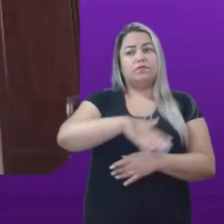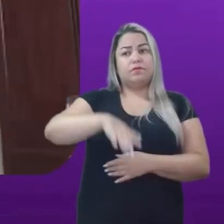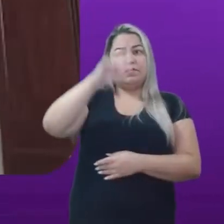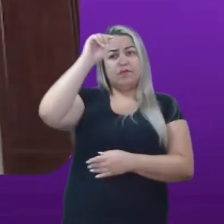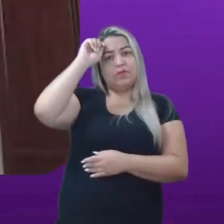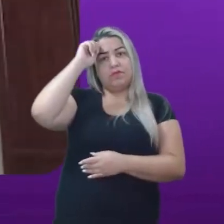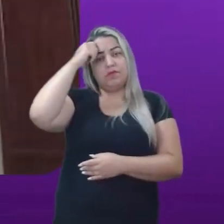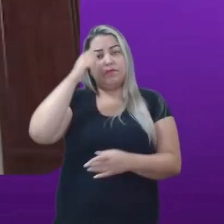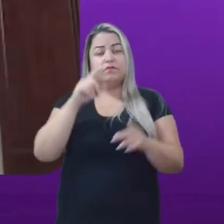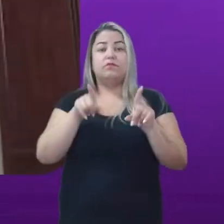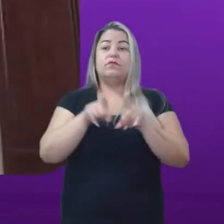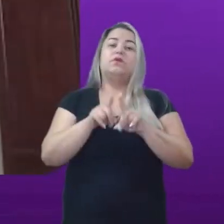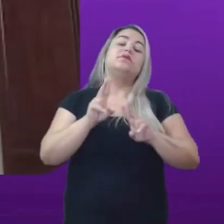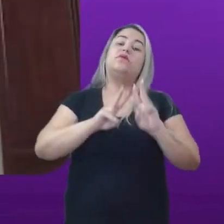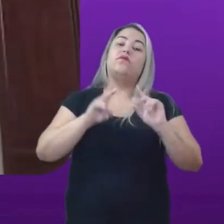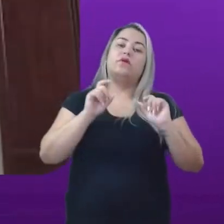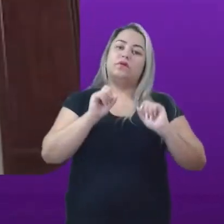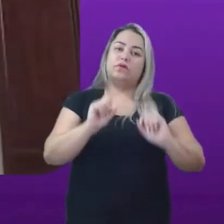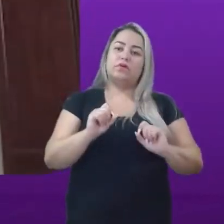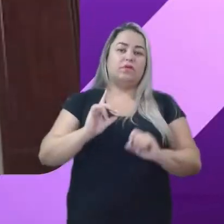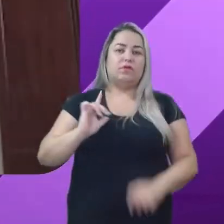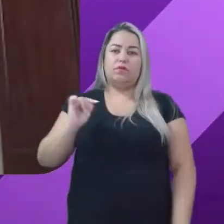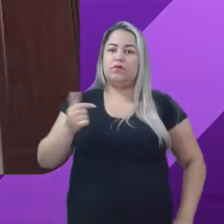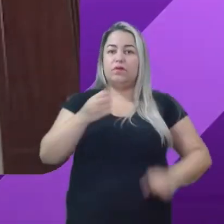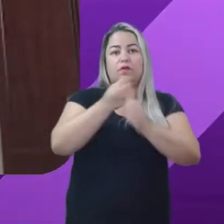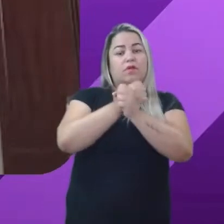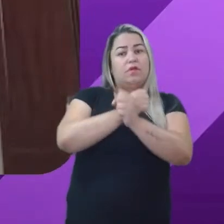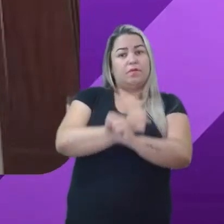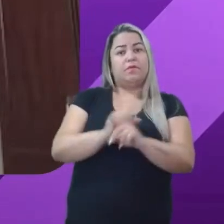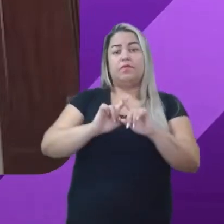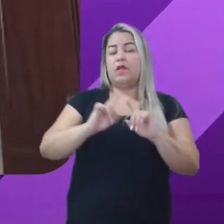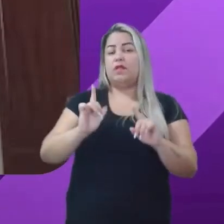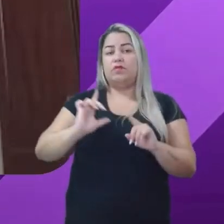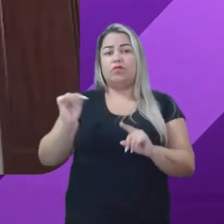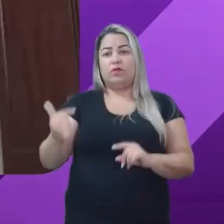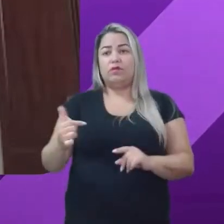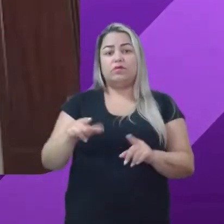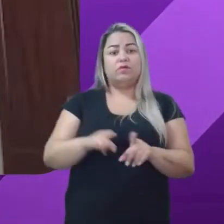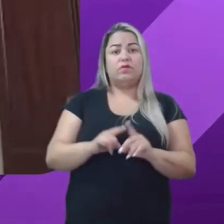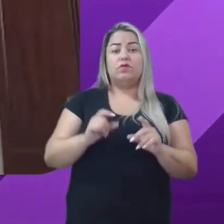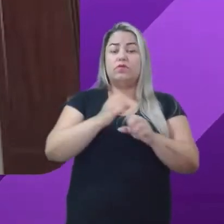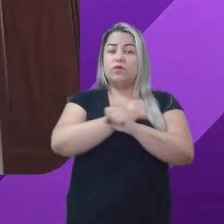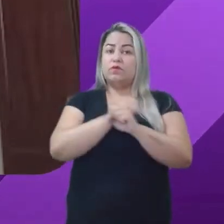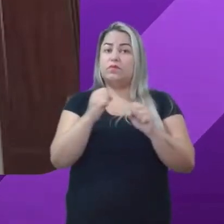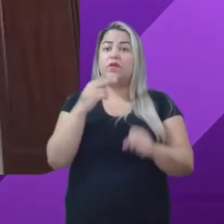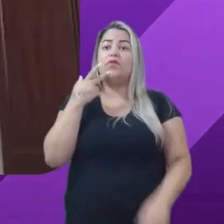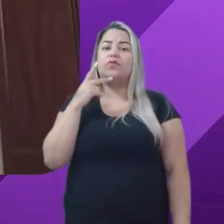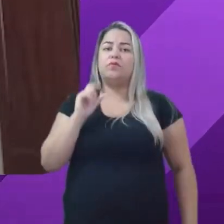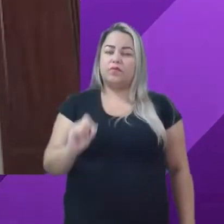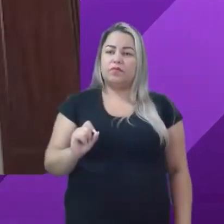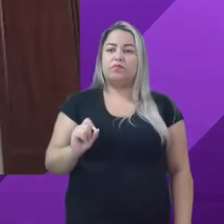diante de uma situação em que não havia mais escravidão, mas que também não havia nenhum tipo de condição para